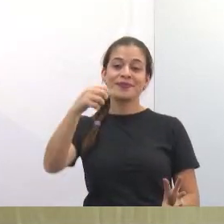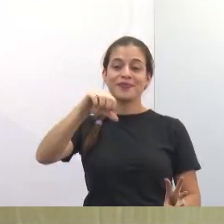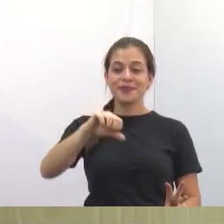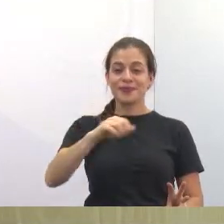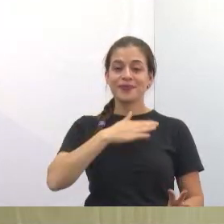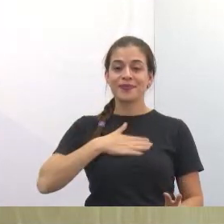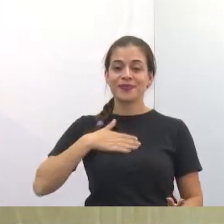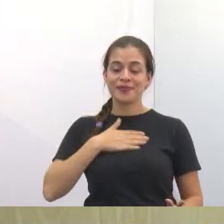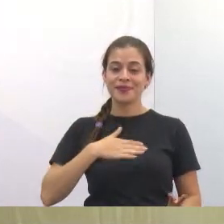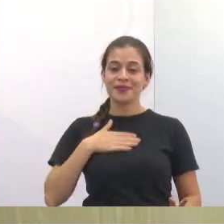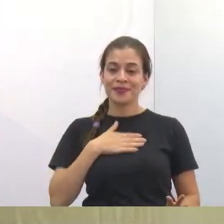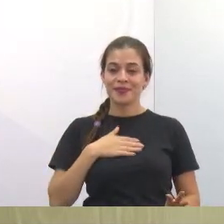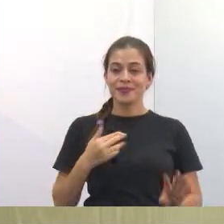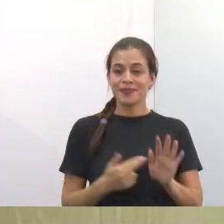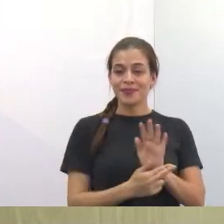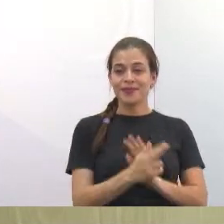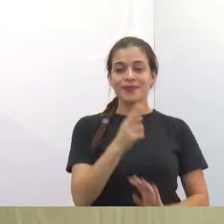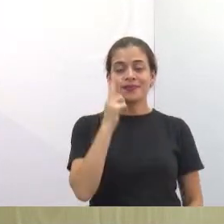Roninha.